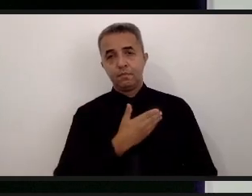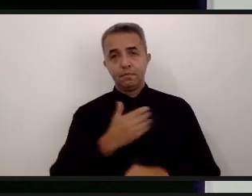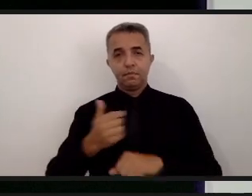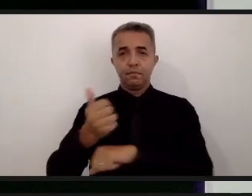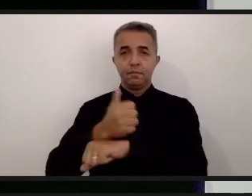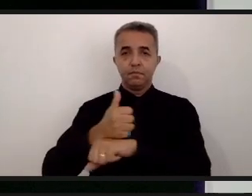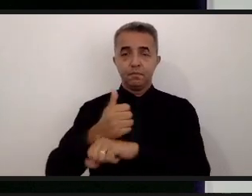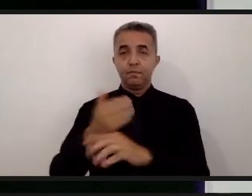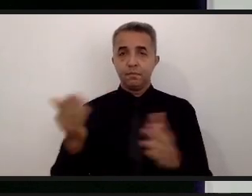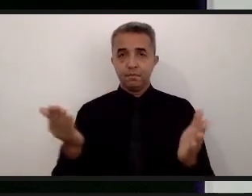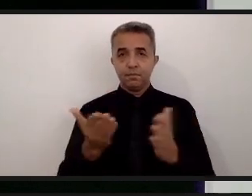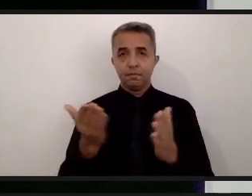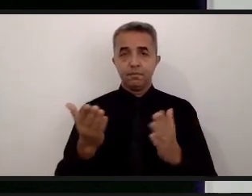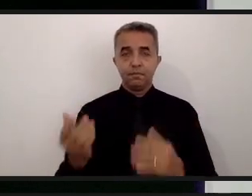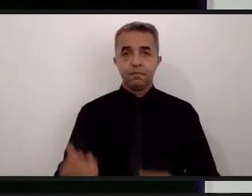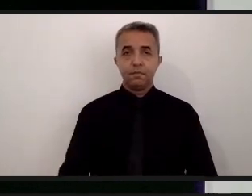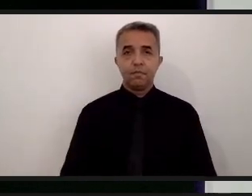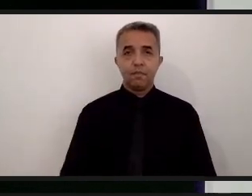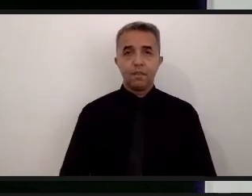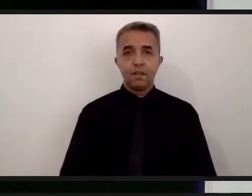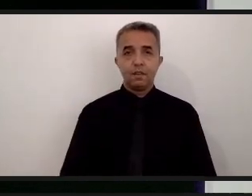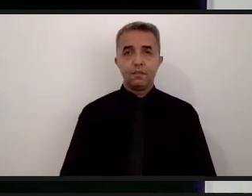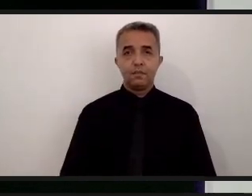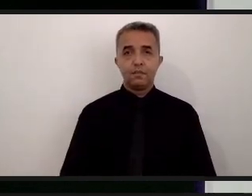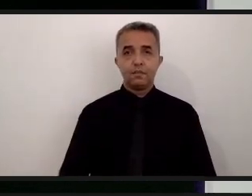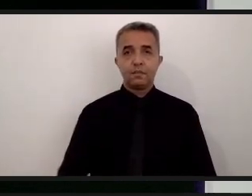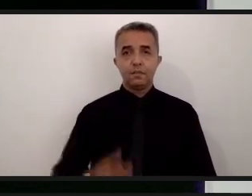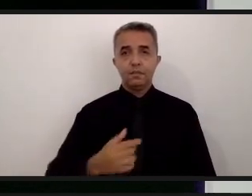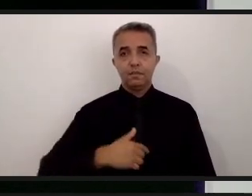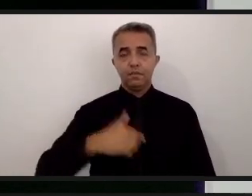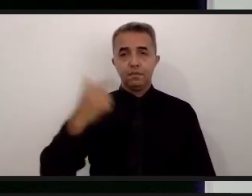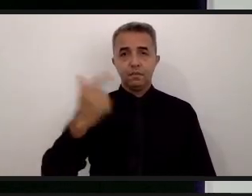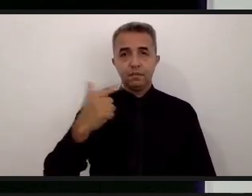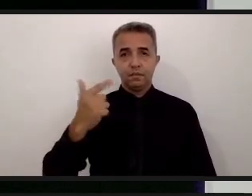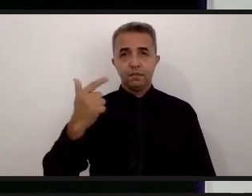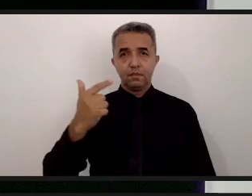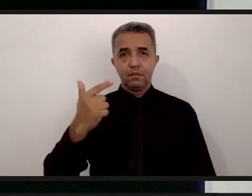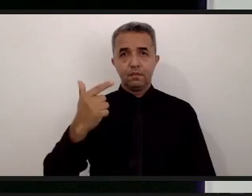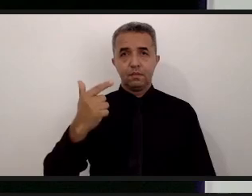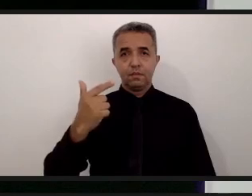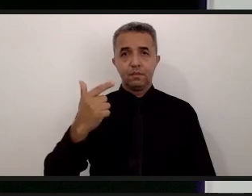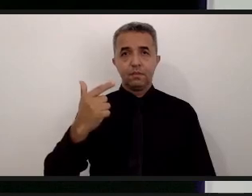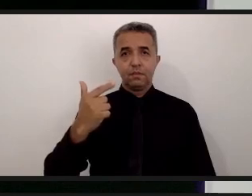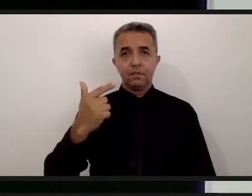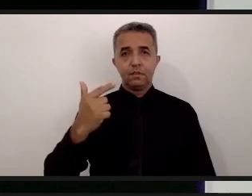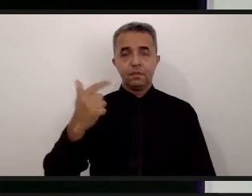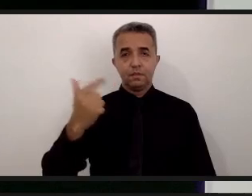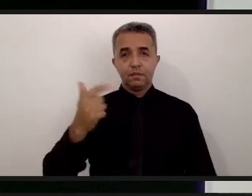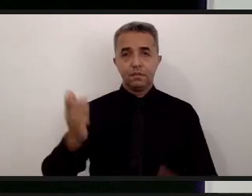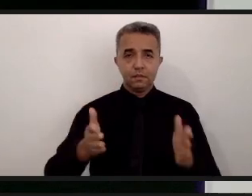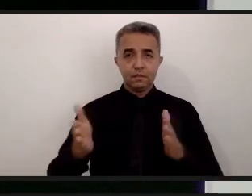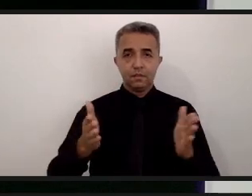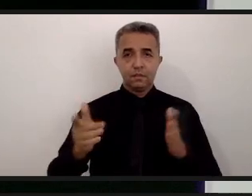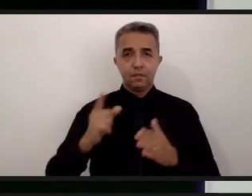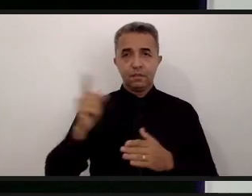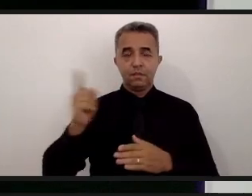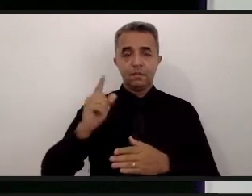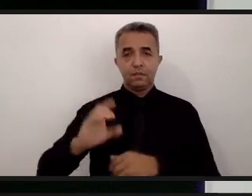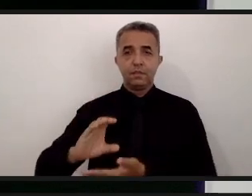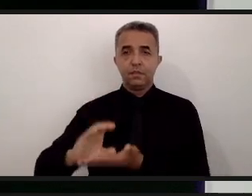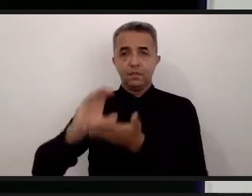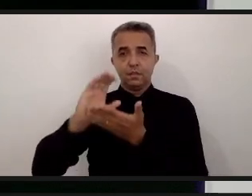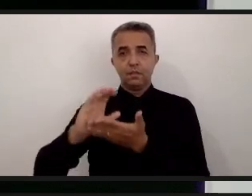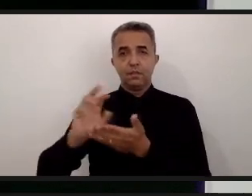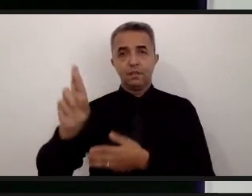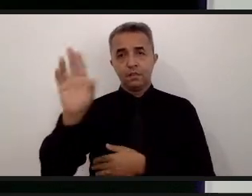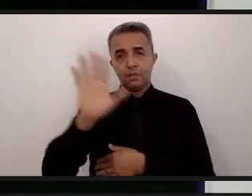dia. Eu hoje, meu segundo mandato como presidente lá no Conselho Regional de Fisioterapia e Terapia Ocupacional. Eu também estou